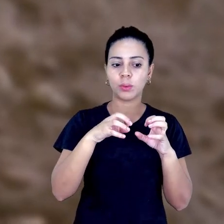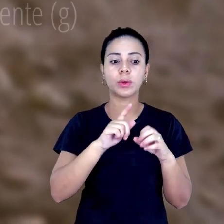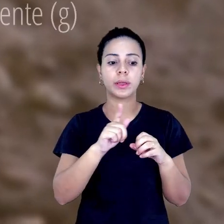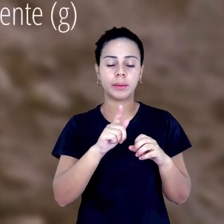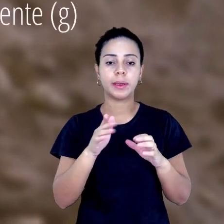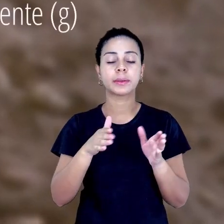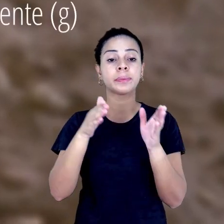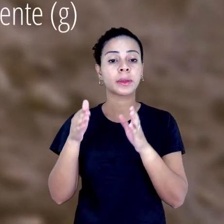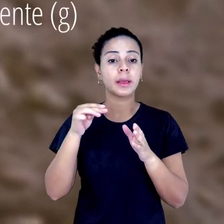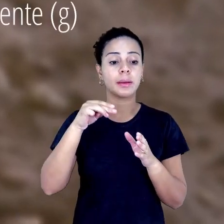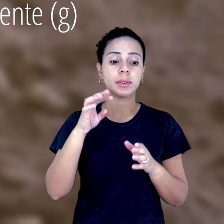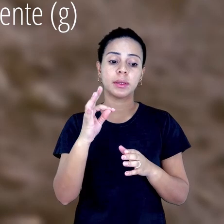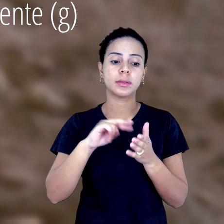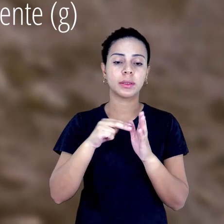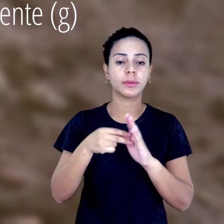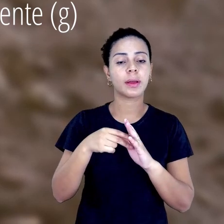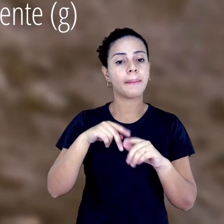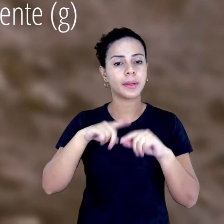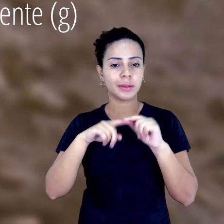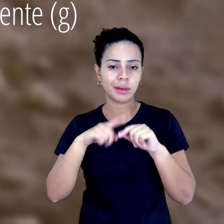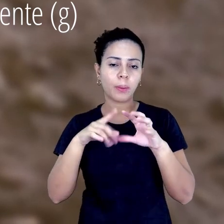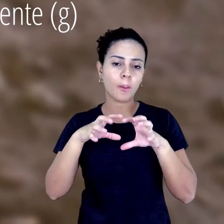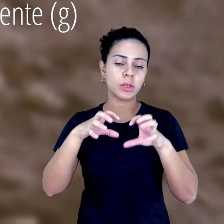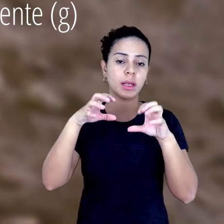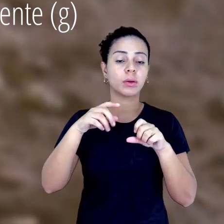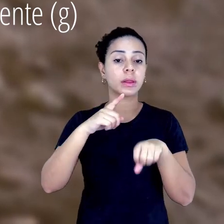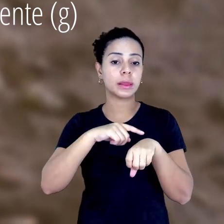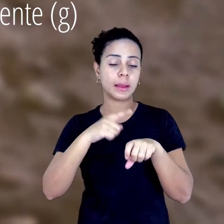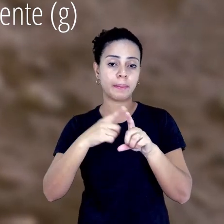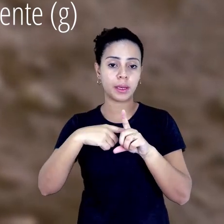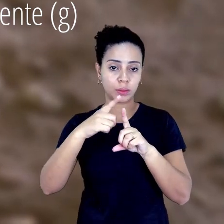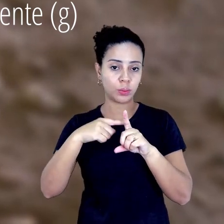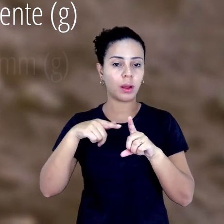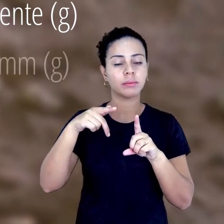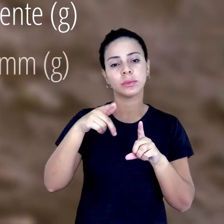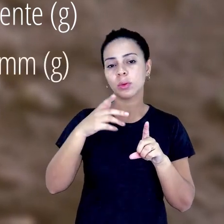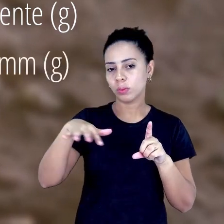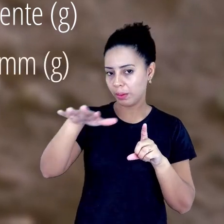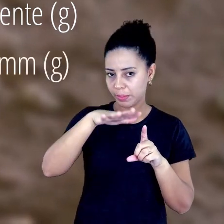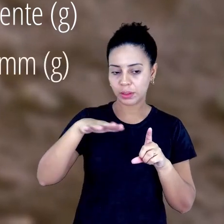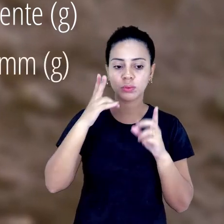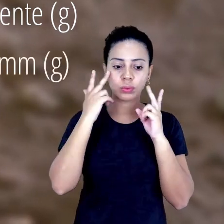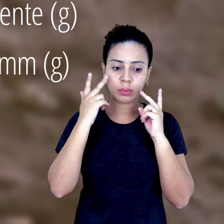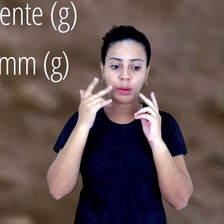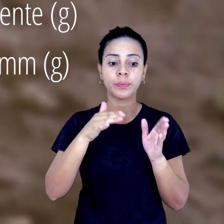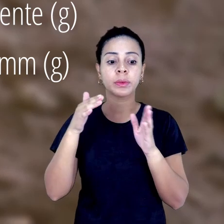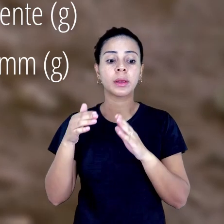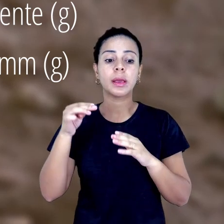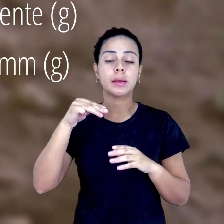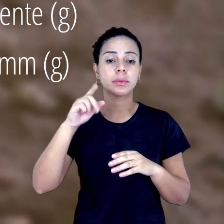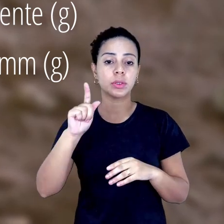gramas, mt é a massa da amostra seca em temperatura ambiente em gramas, mg é a massa